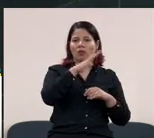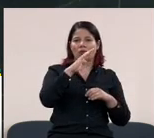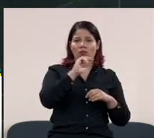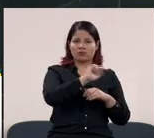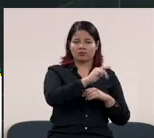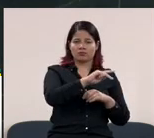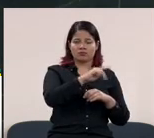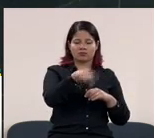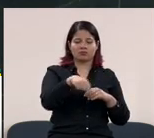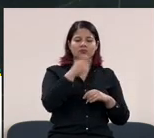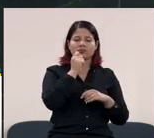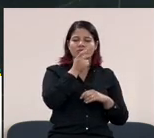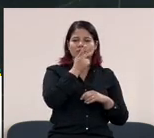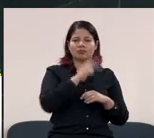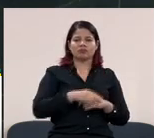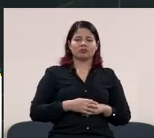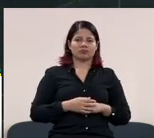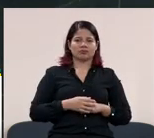leitura, senhor presidente.